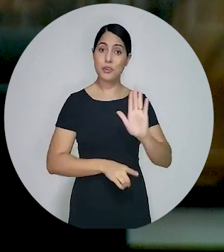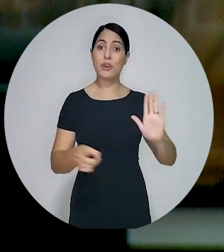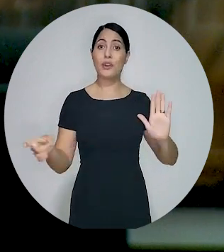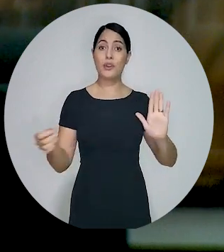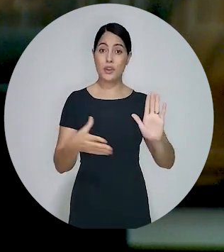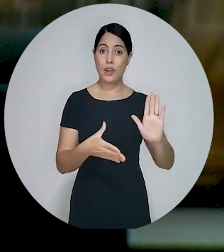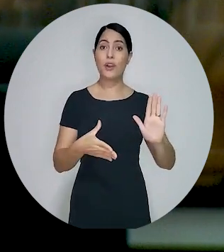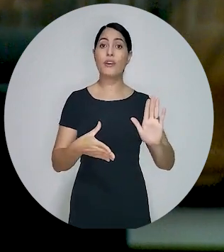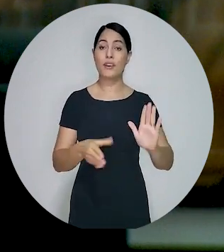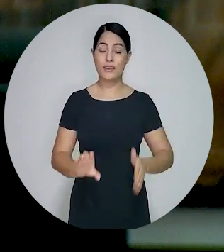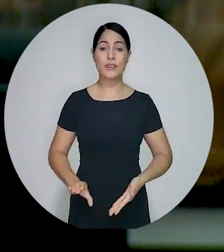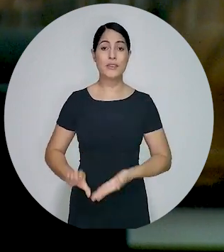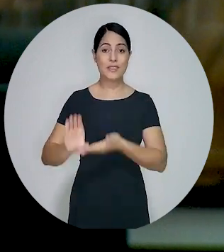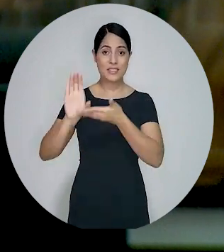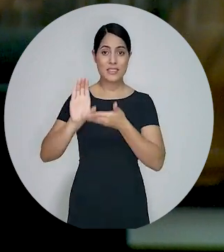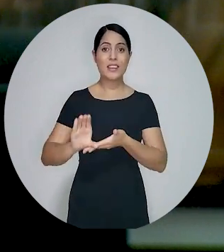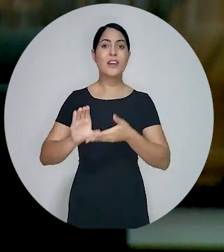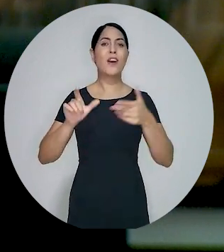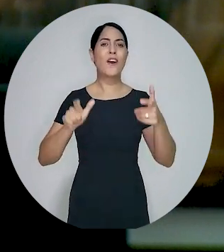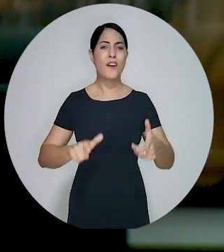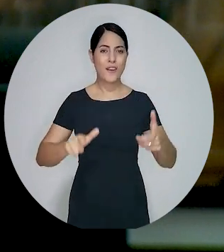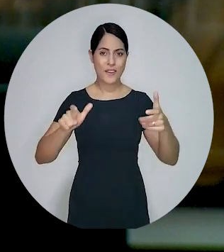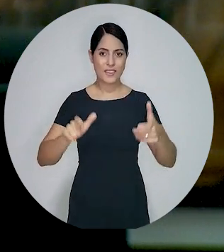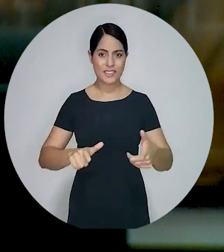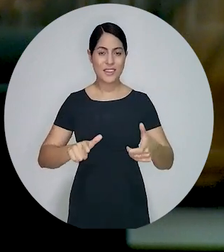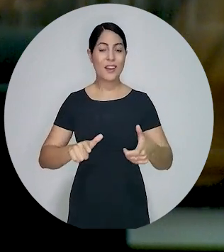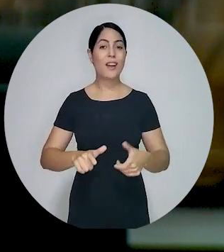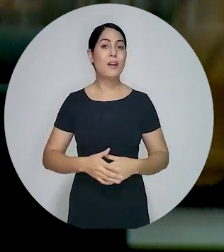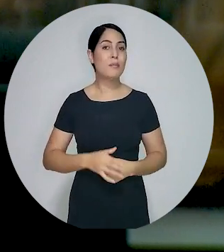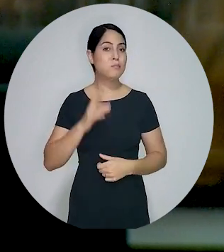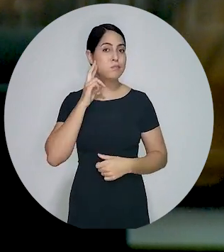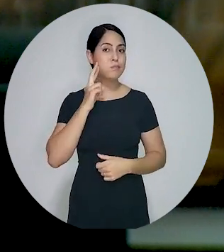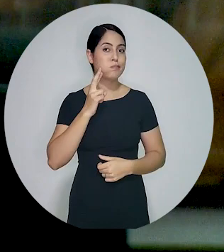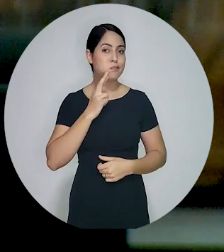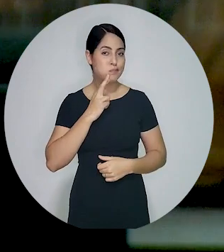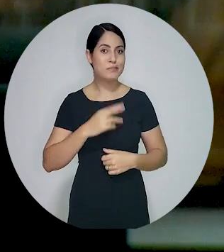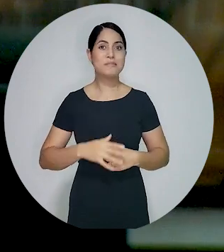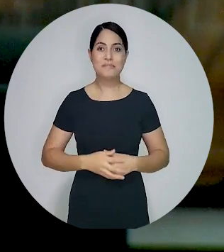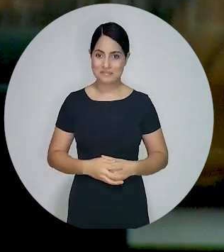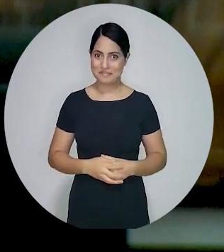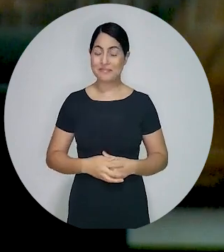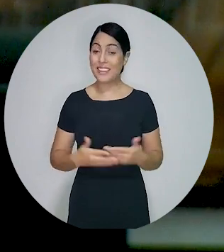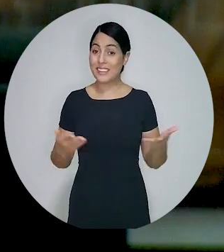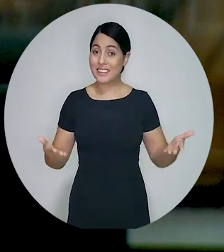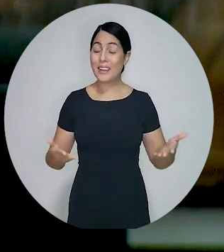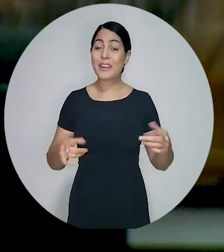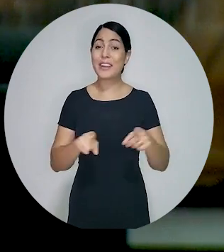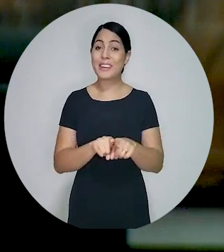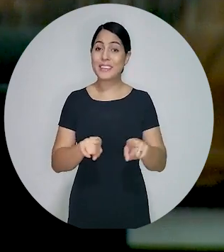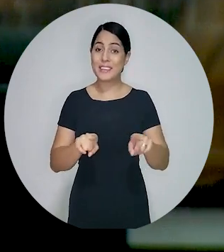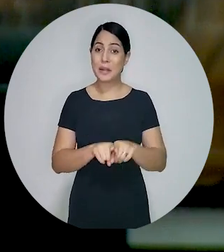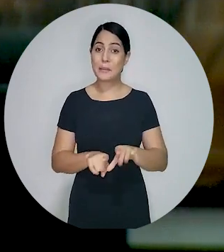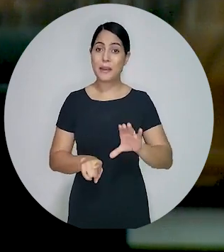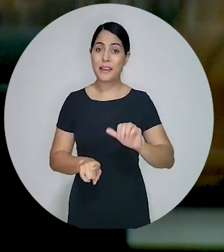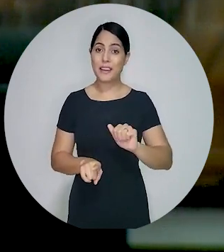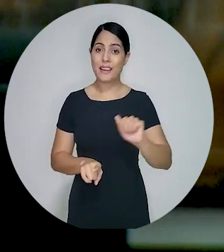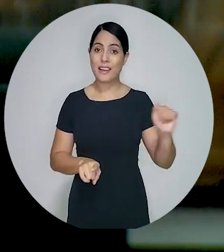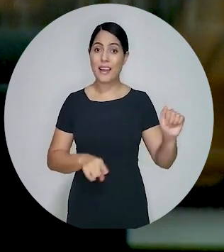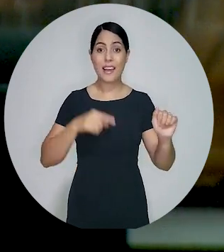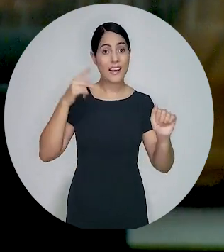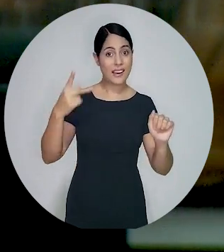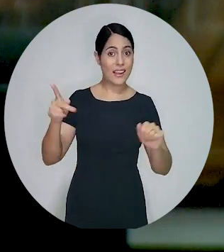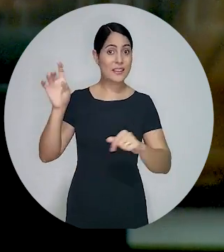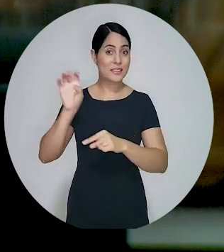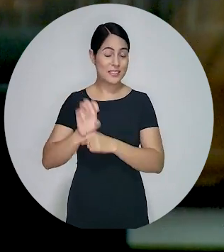nova diretoria e dos conselheiros seccionais da OAB de Rondônia, assim como da nova diretoria da Caixa de Assistência